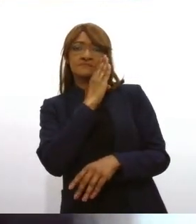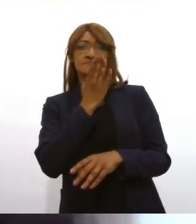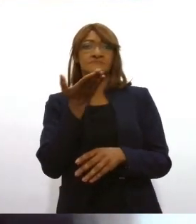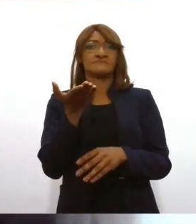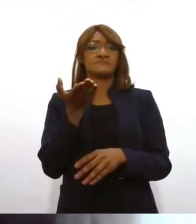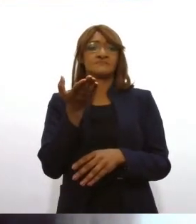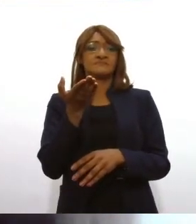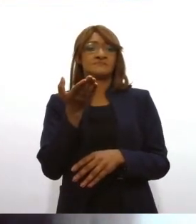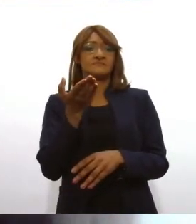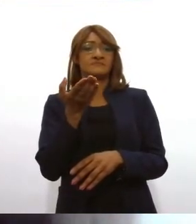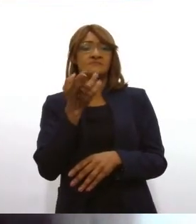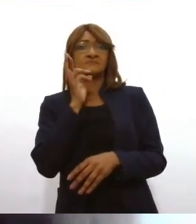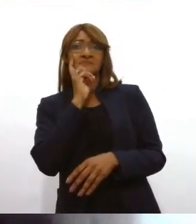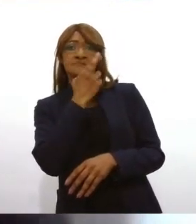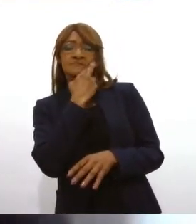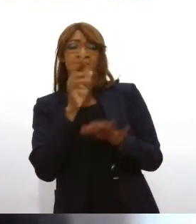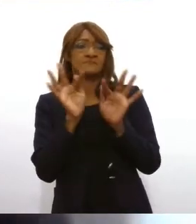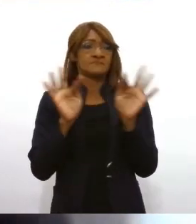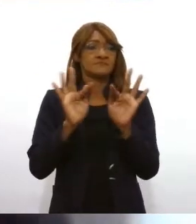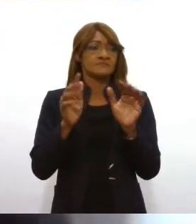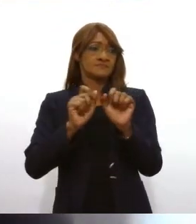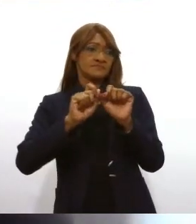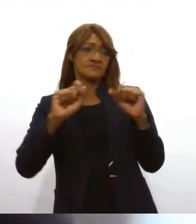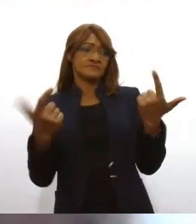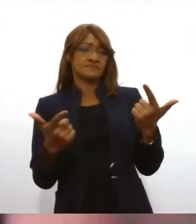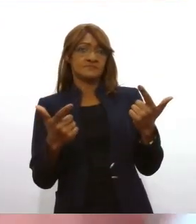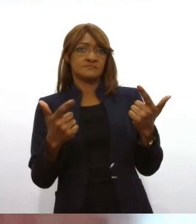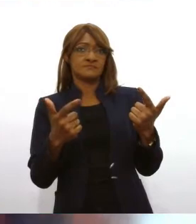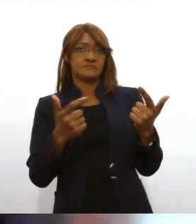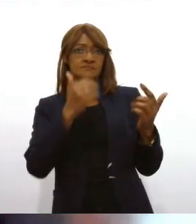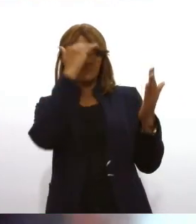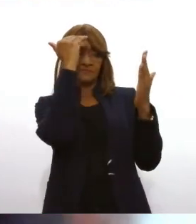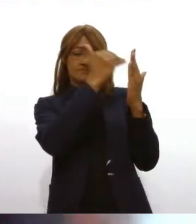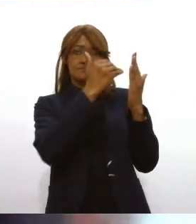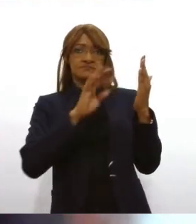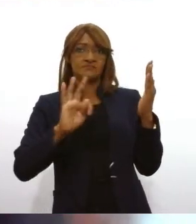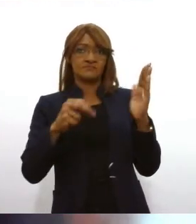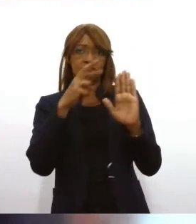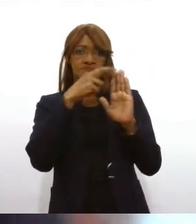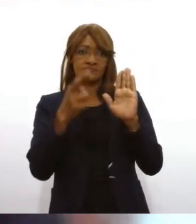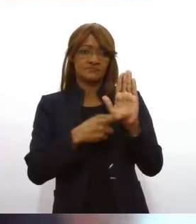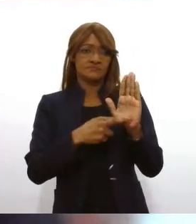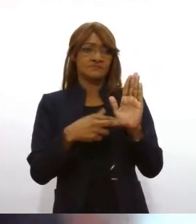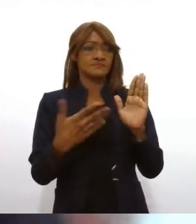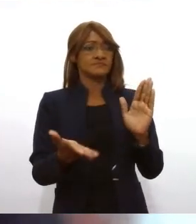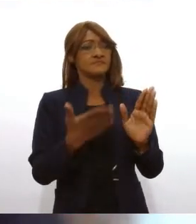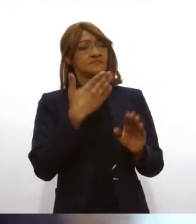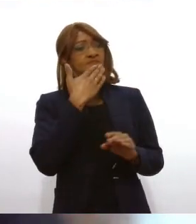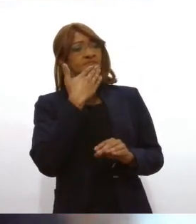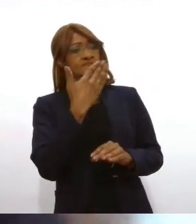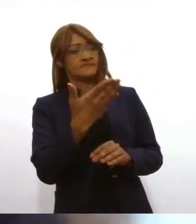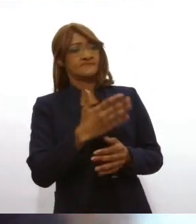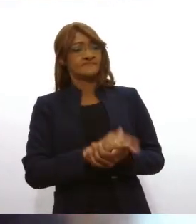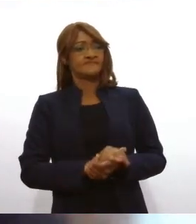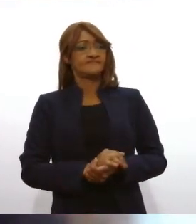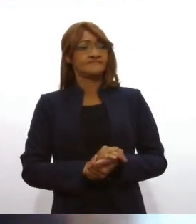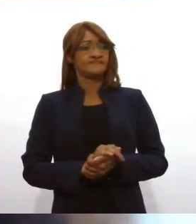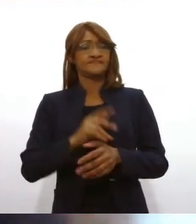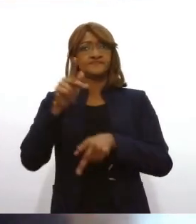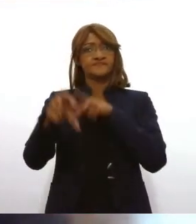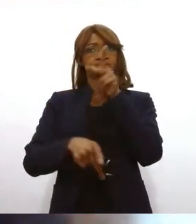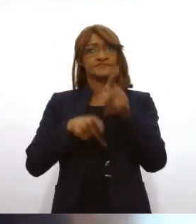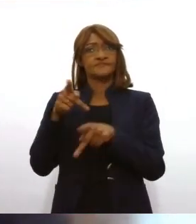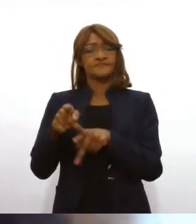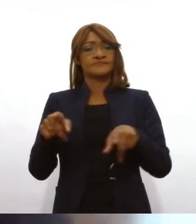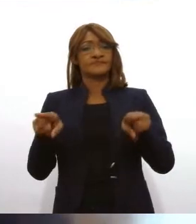a ir a um pequeno evento, lógico, que seguindo toda a recomendação. E aí fica aqui até um apelo para que a população também